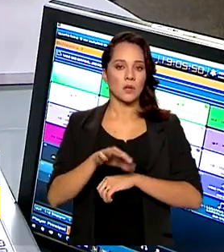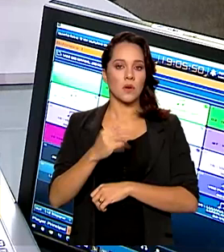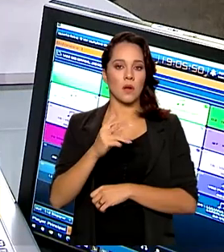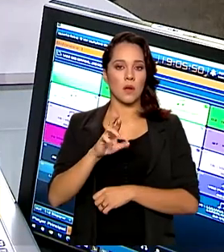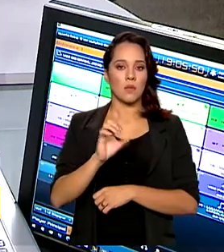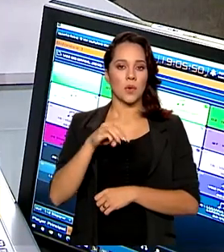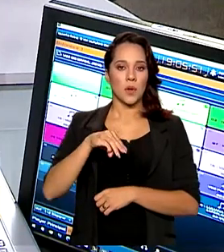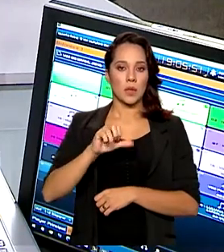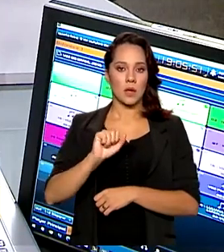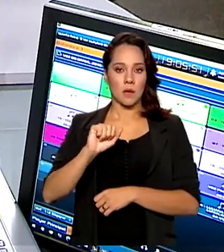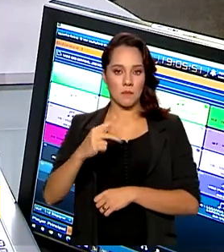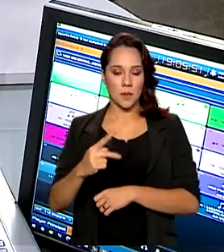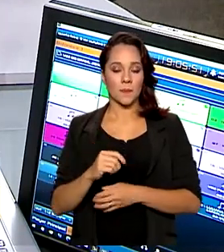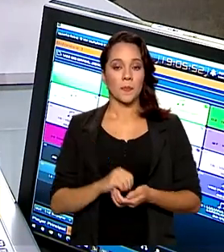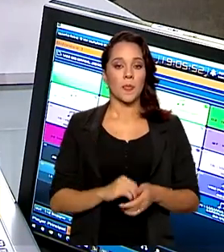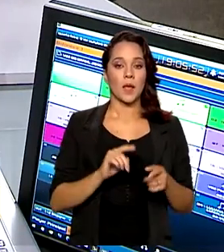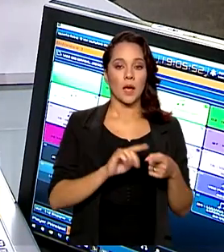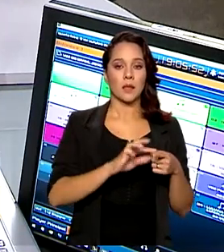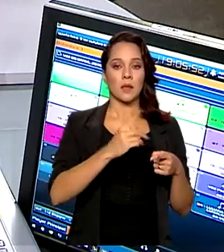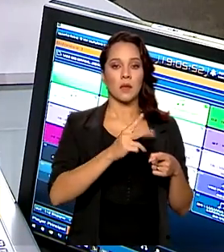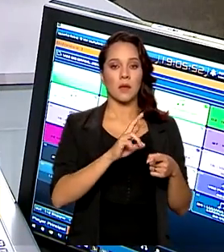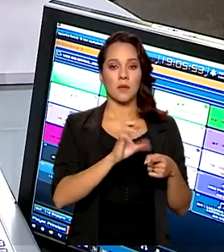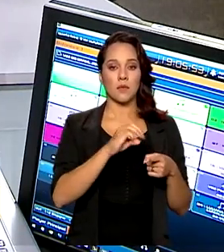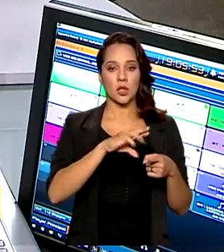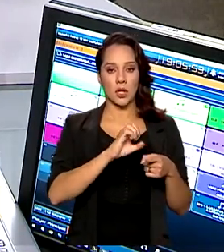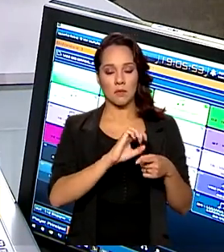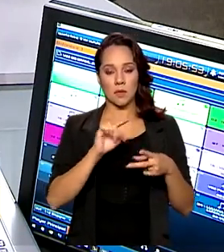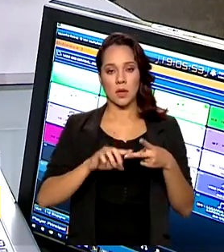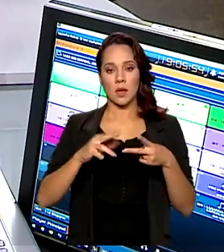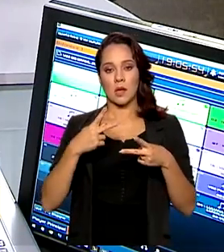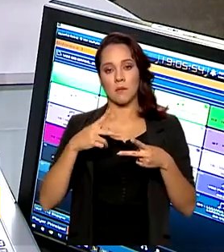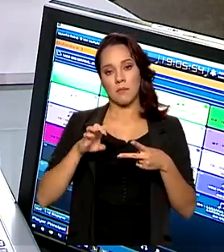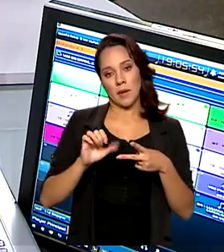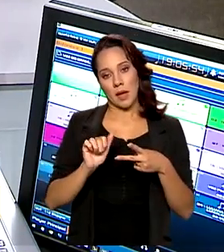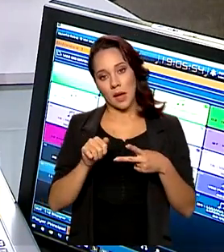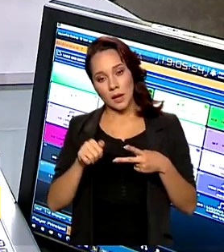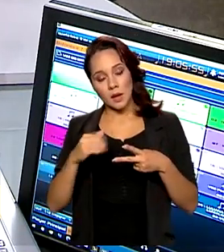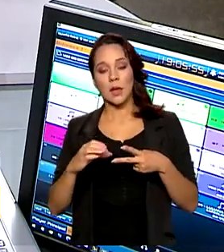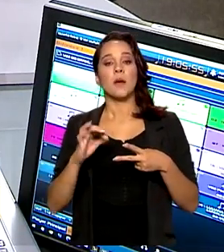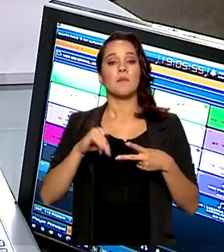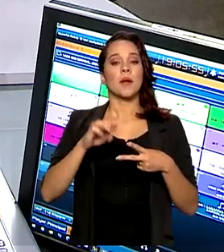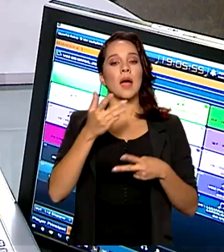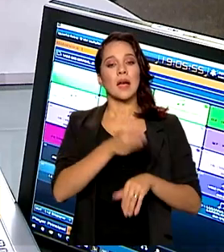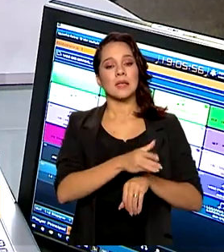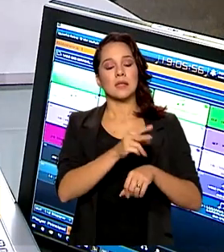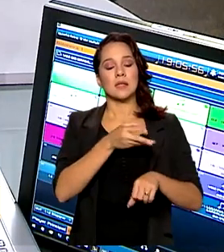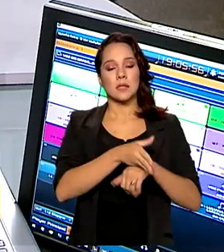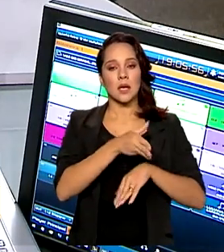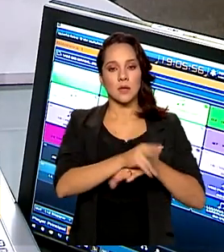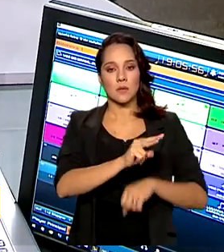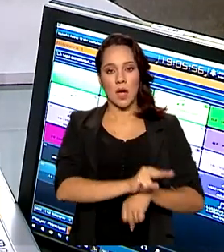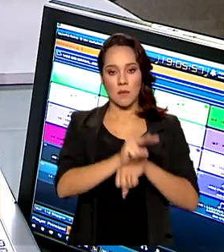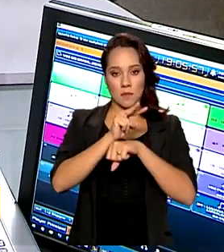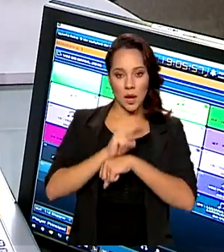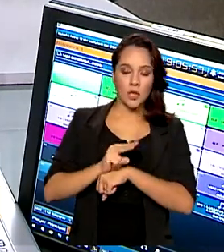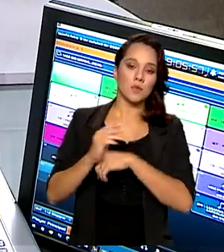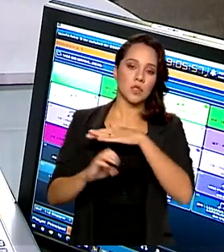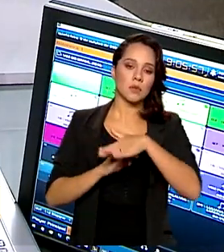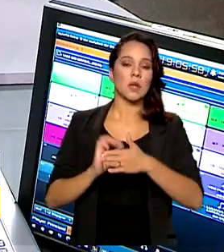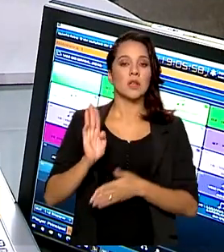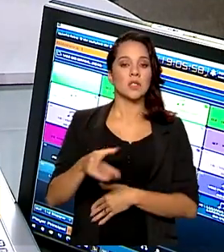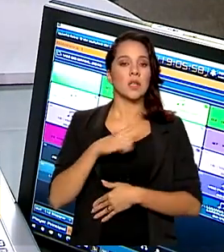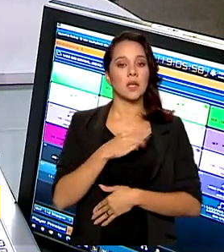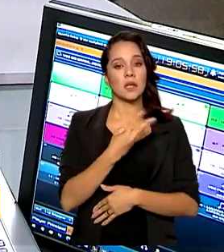hoje, entre PRONAMP e PA, que foram os dois programas principais do governo para o acesso ao crédito a esse segmento de empresas, a gente já